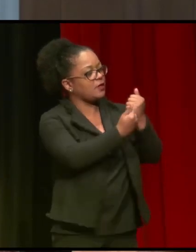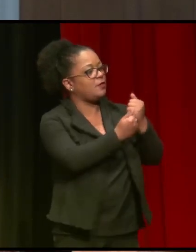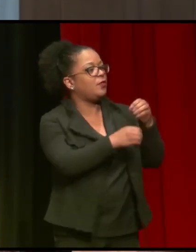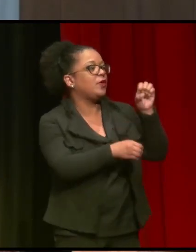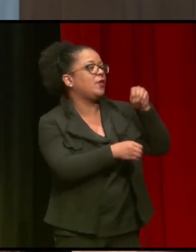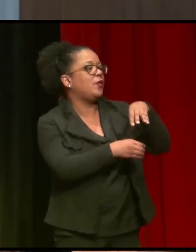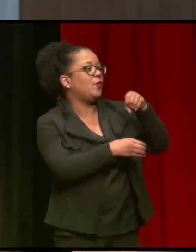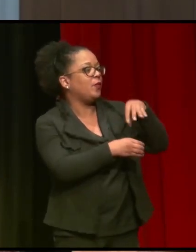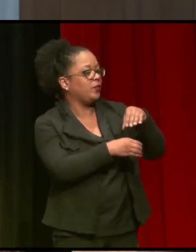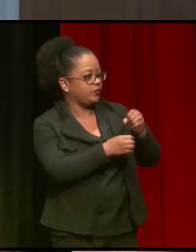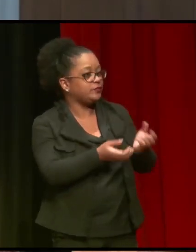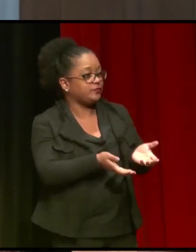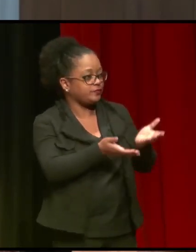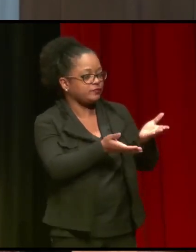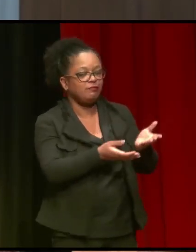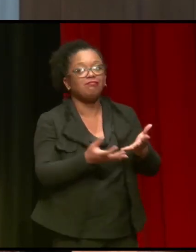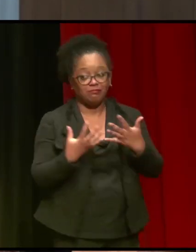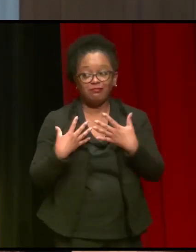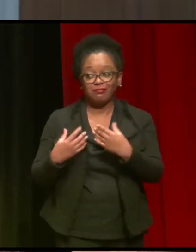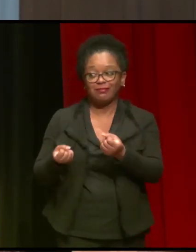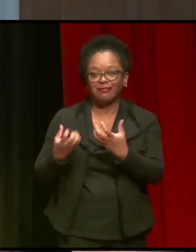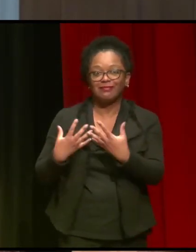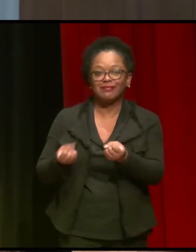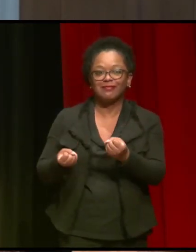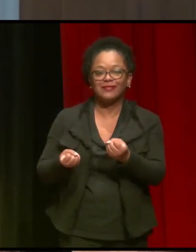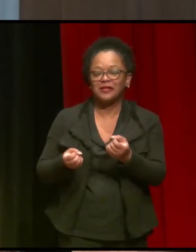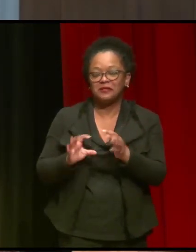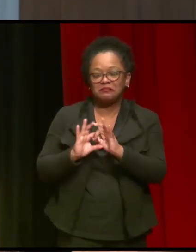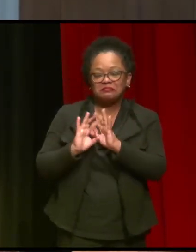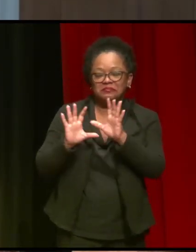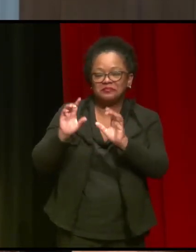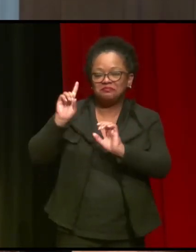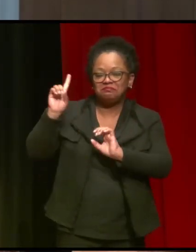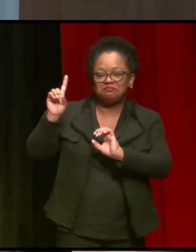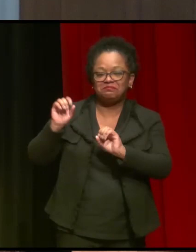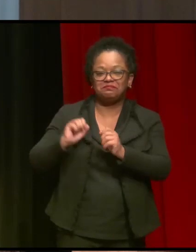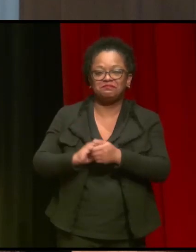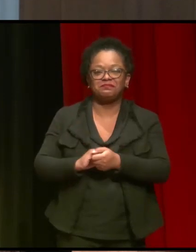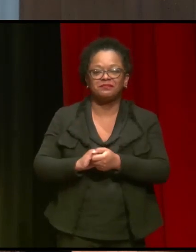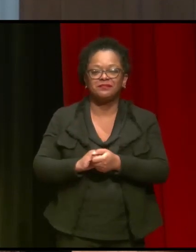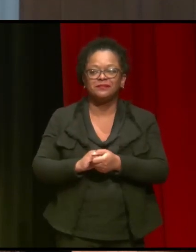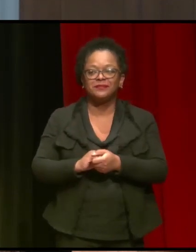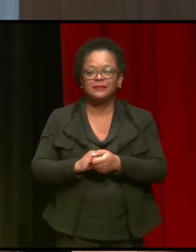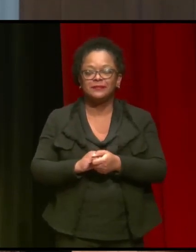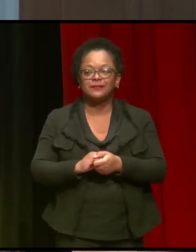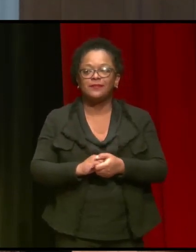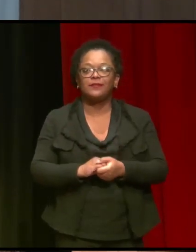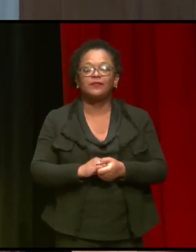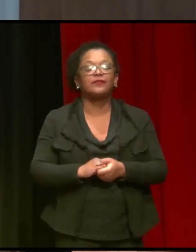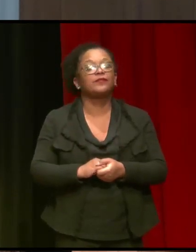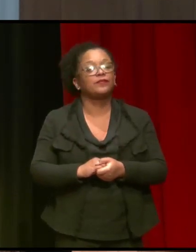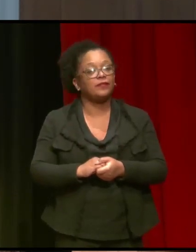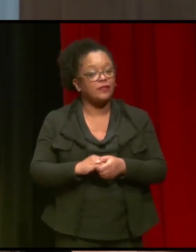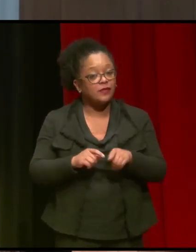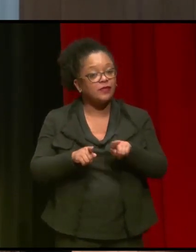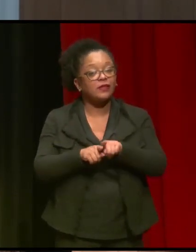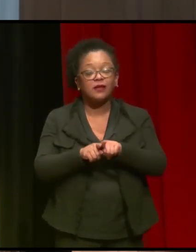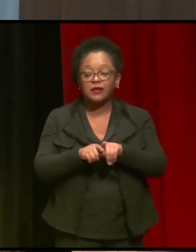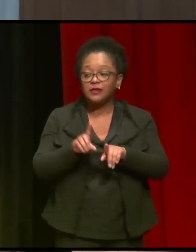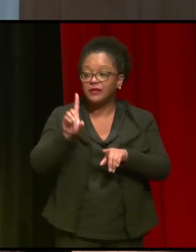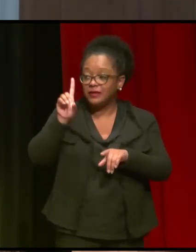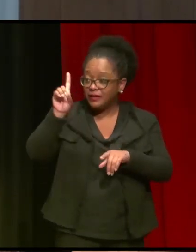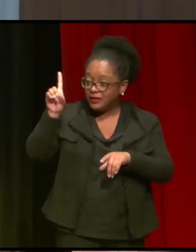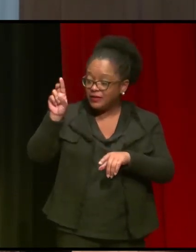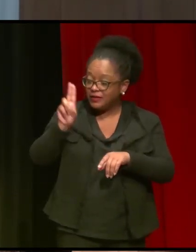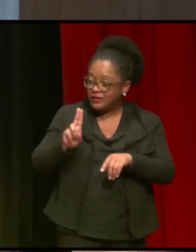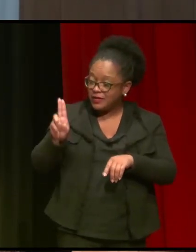Pode dar, meu filho, eu quero, não tem problema não, Deus vai agradecer o seu dinheiro também. E eu dizia para eles, Deus vai abençoar você, mesmo que você não acredita